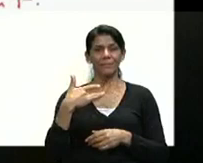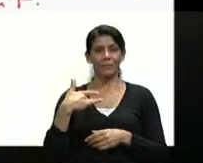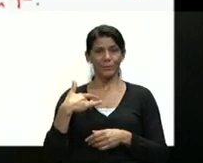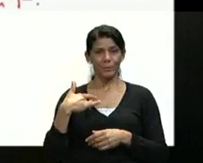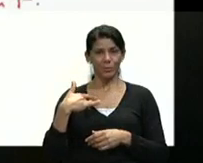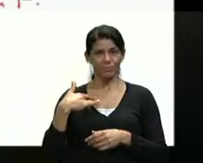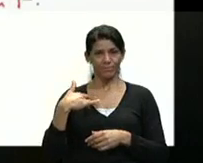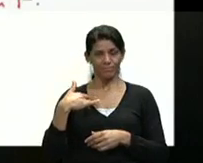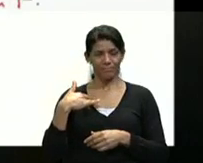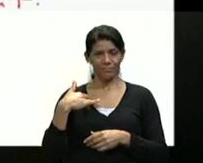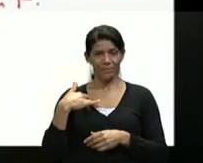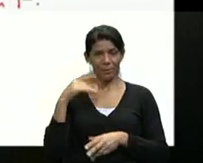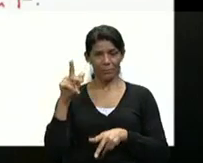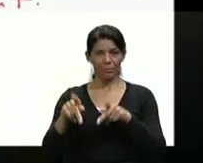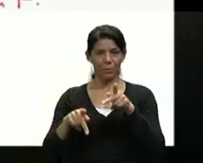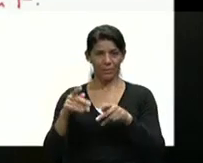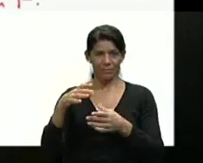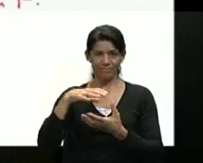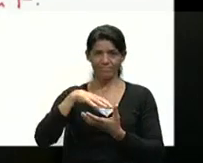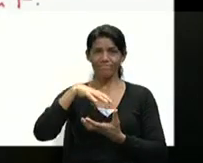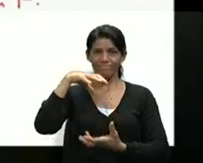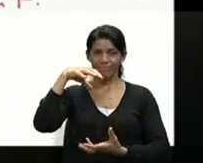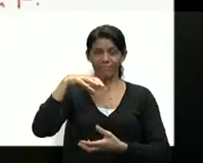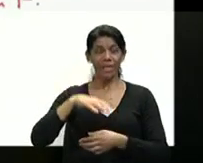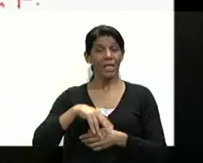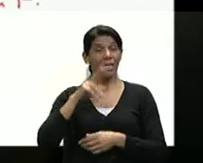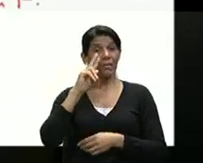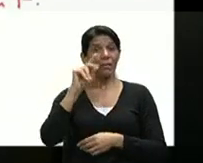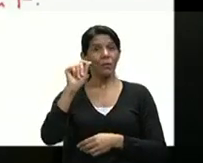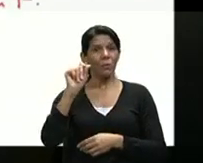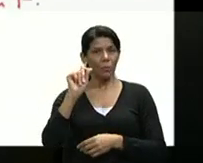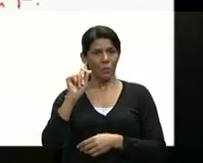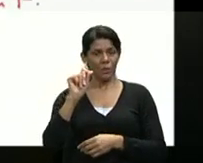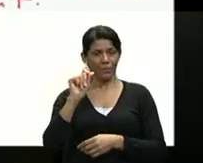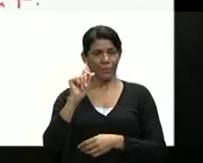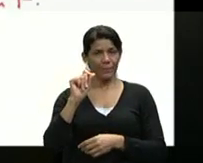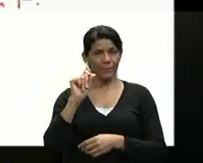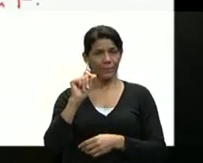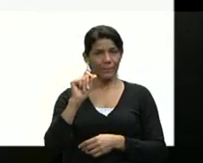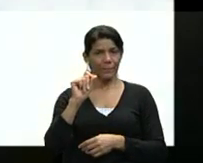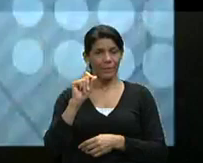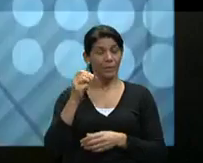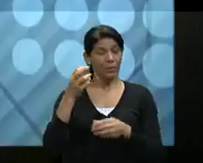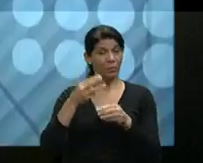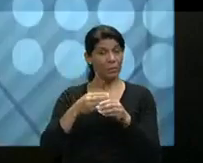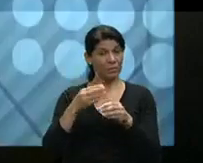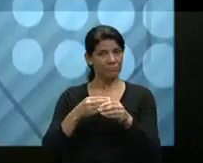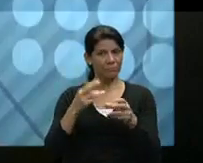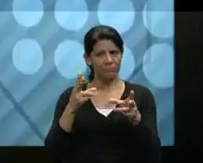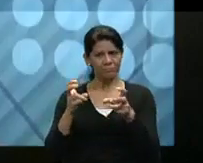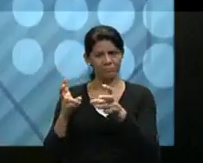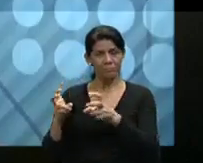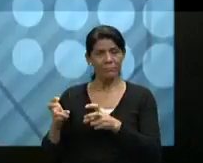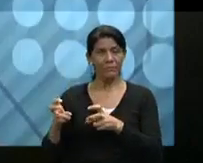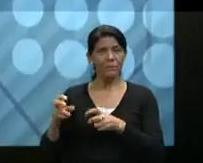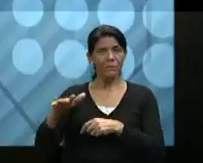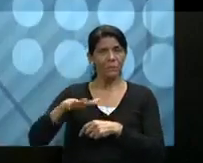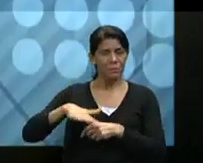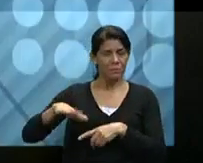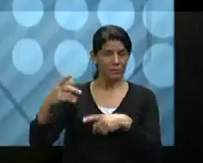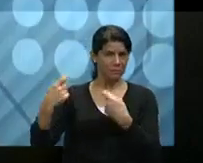nesse cenário. Então, nós vimos aí que o município ele enxergou uma